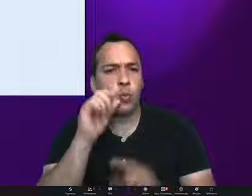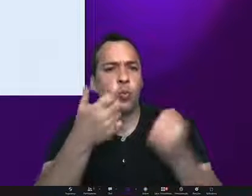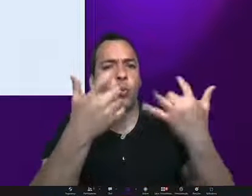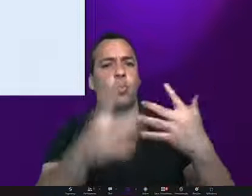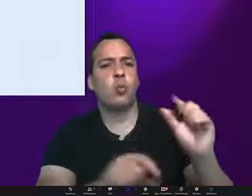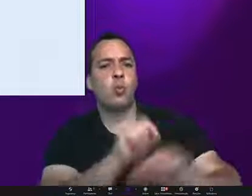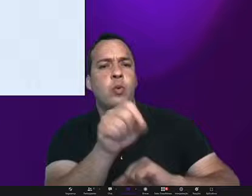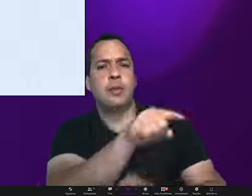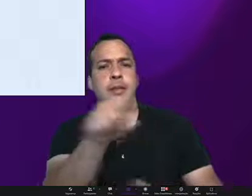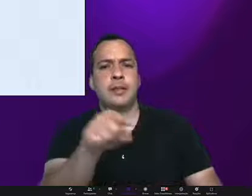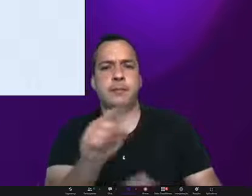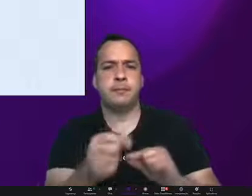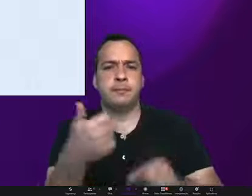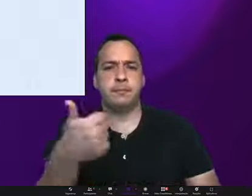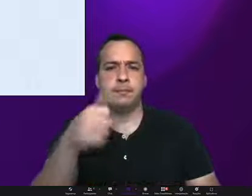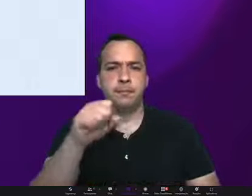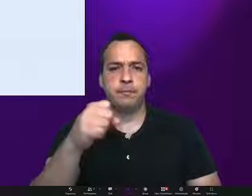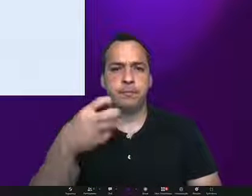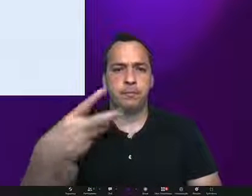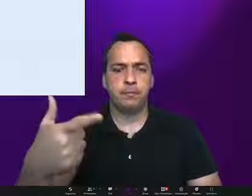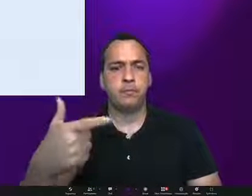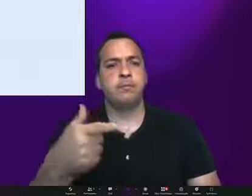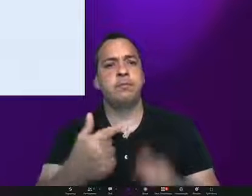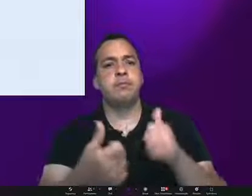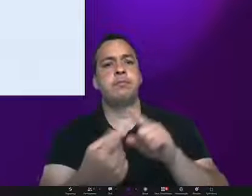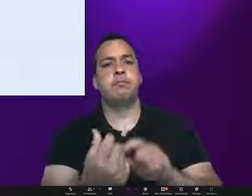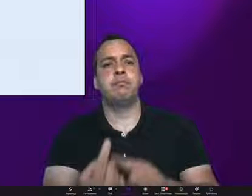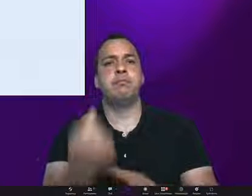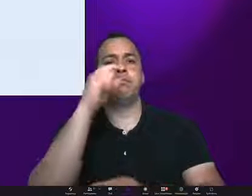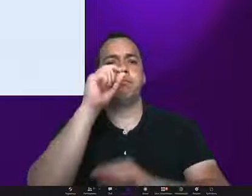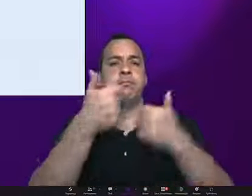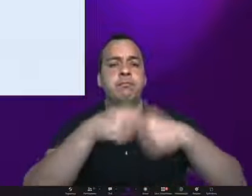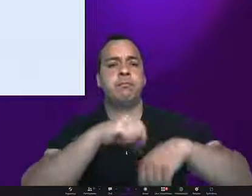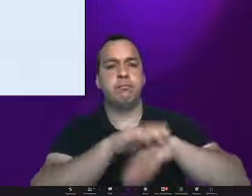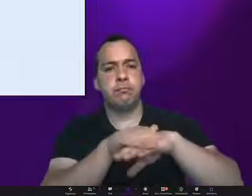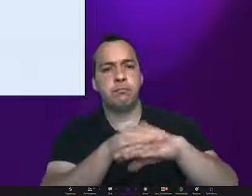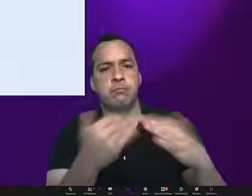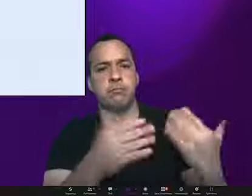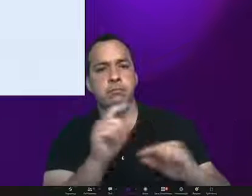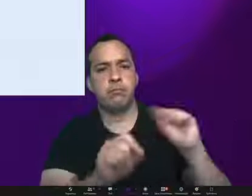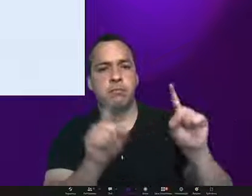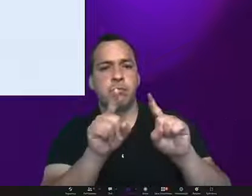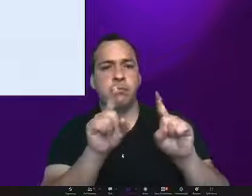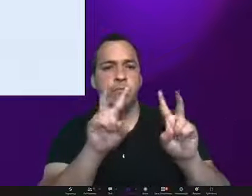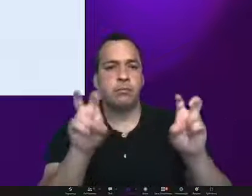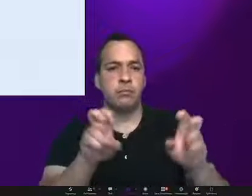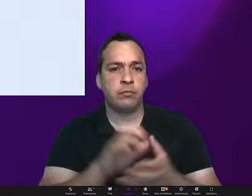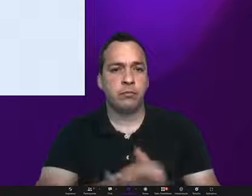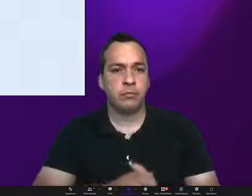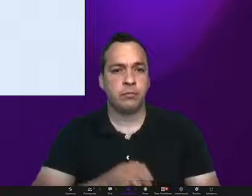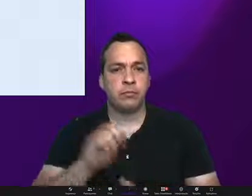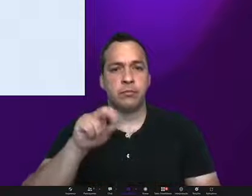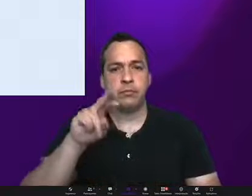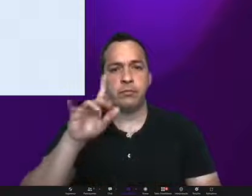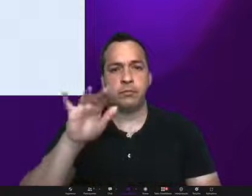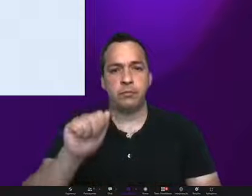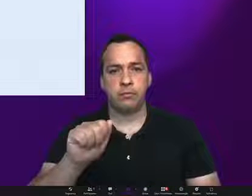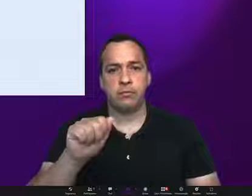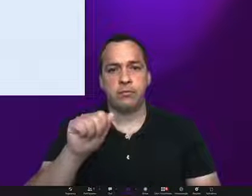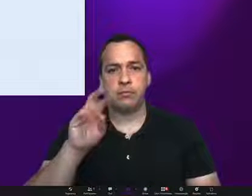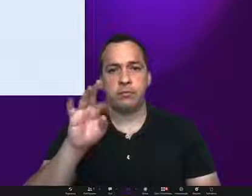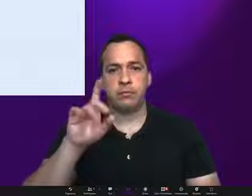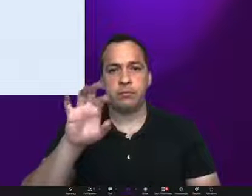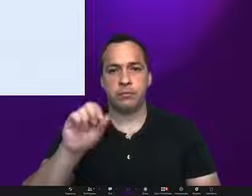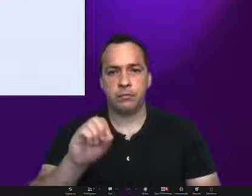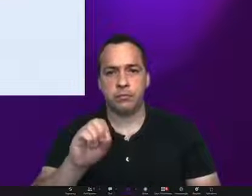também em 1832 se discutia o arsênico para angina pectoris, e ainda bem que nós ficamos com os fluidos e